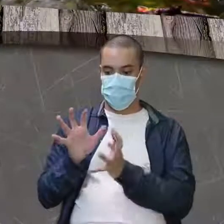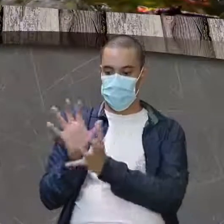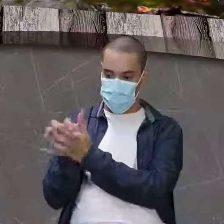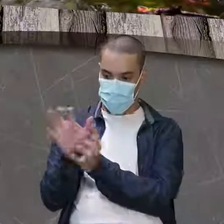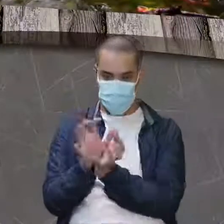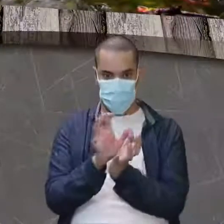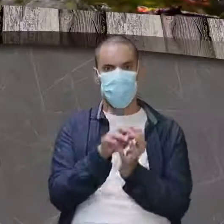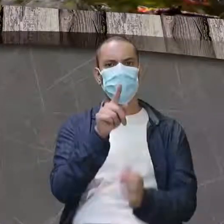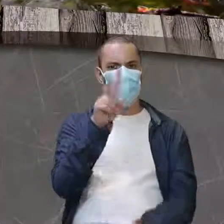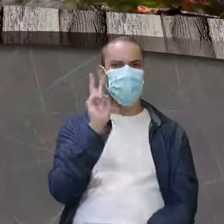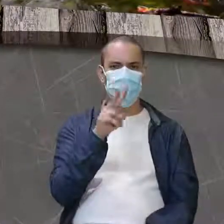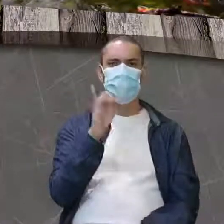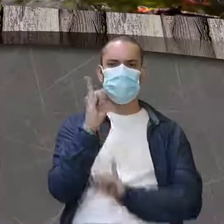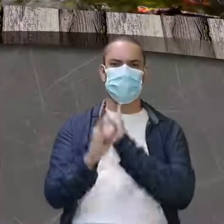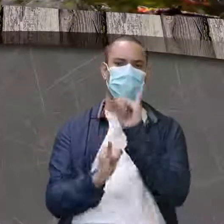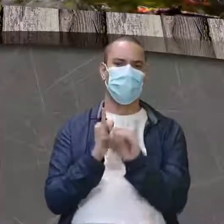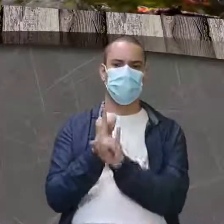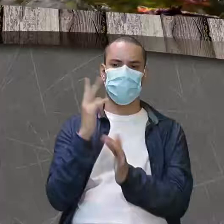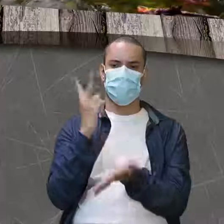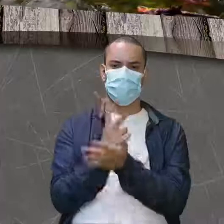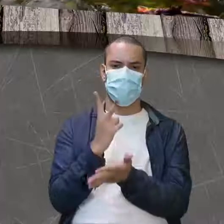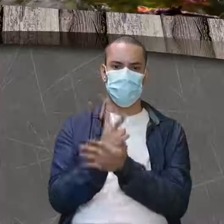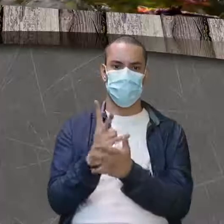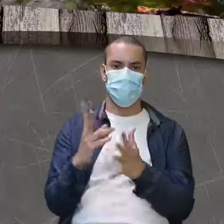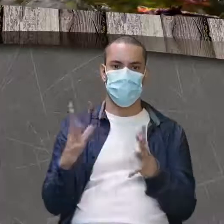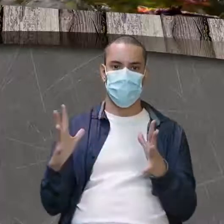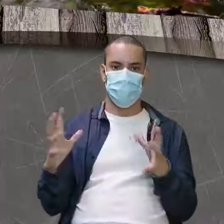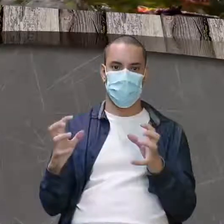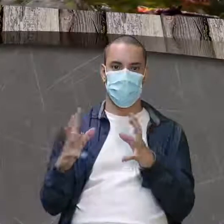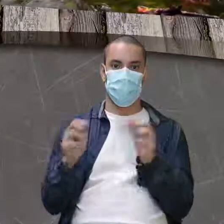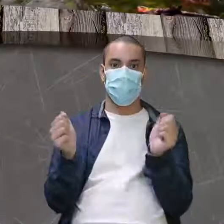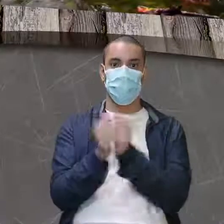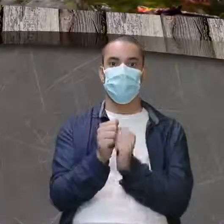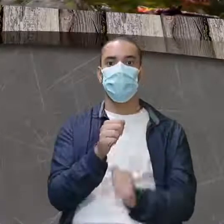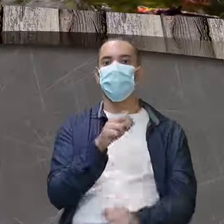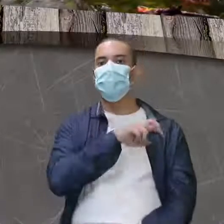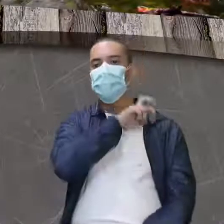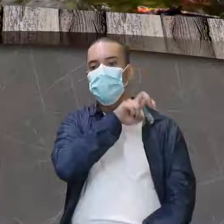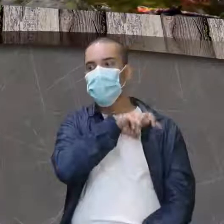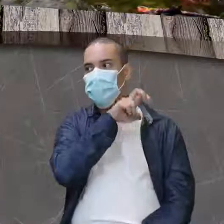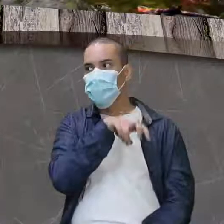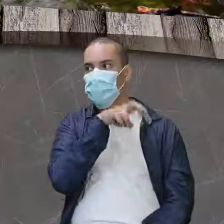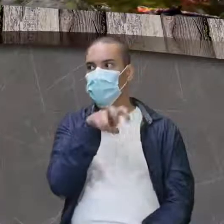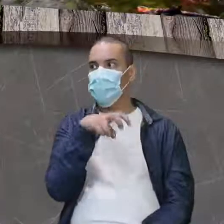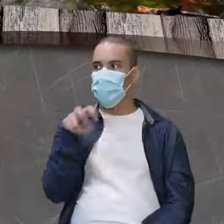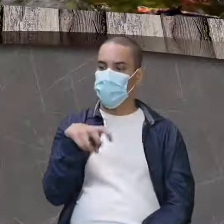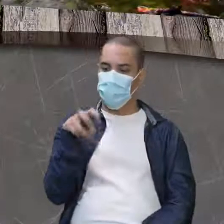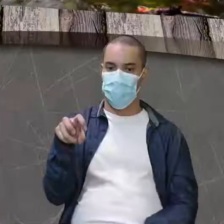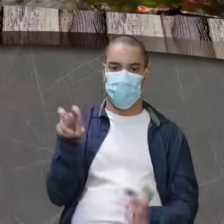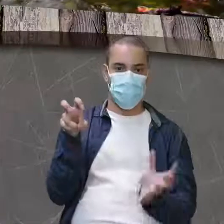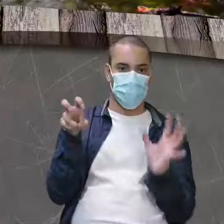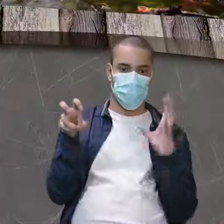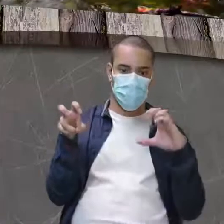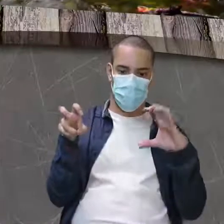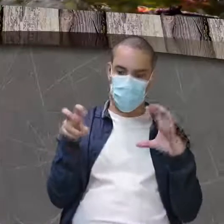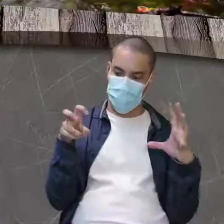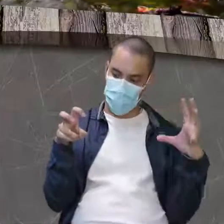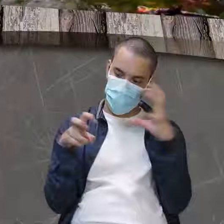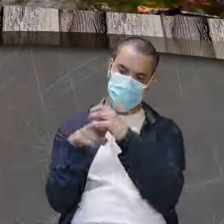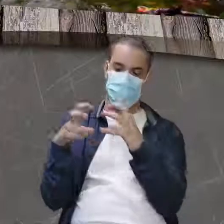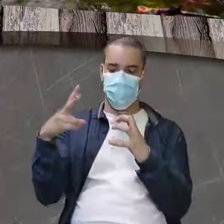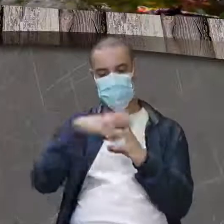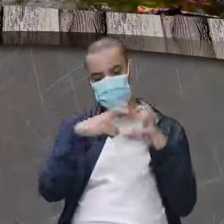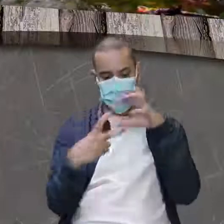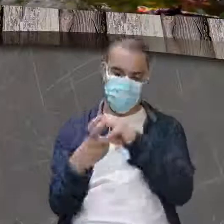aí, né, pela internet da vida que às vezes você encontra um jacaré atracado com uma cobra, né? Enfim, elas estão ali